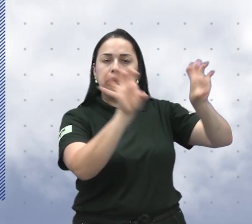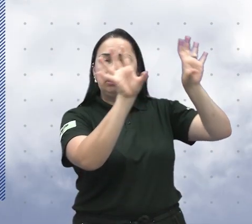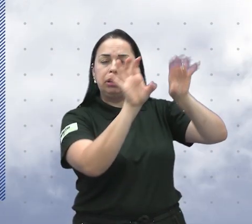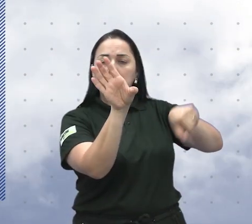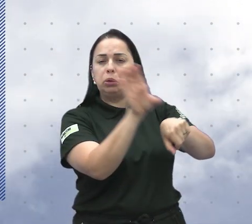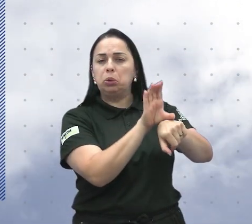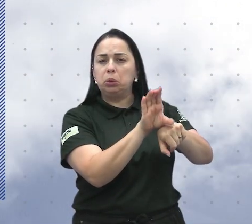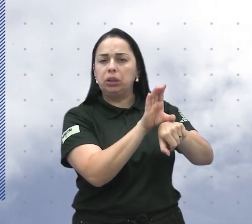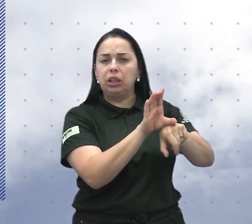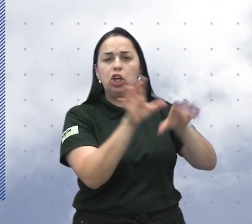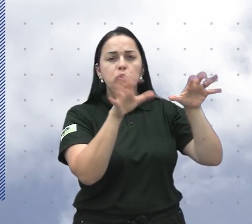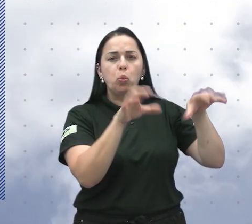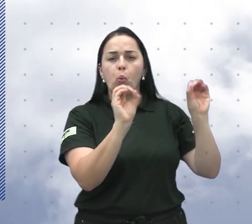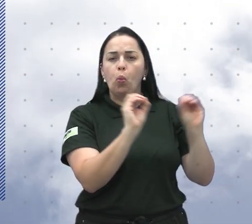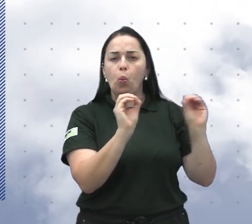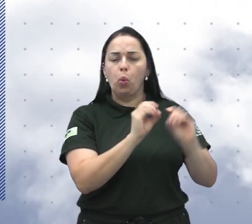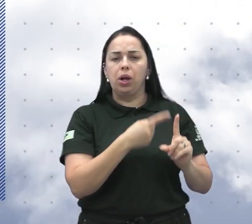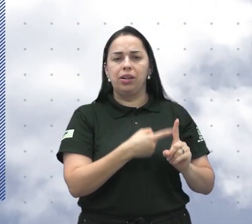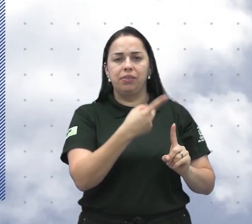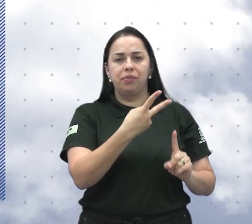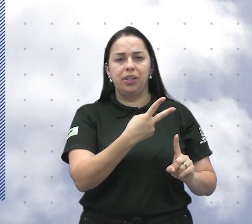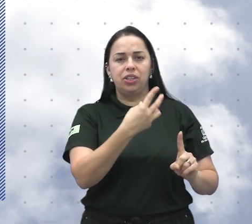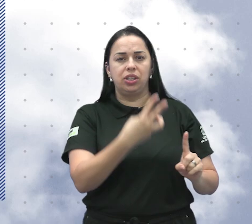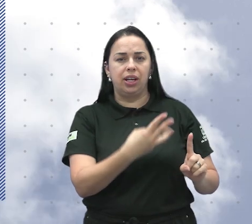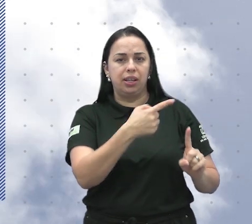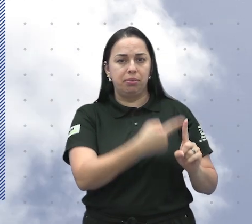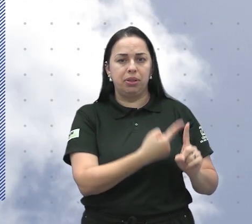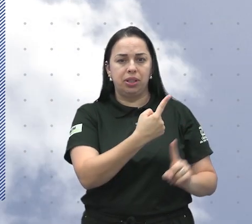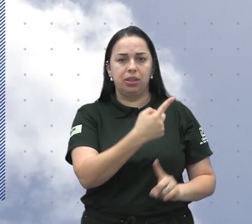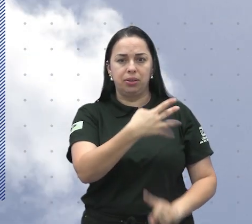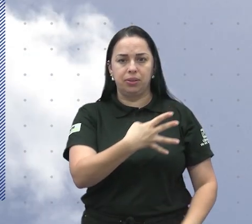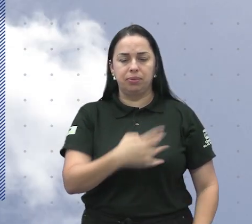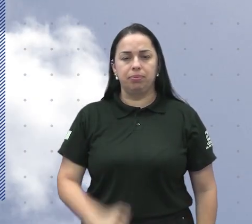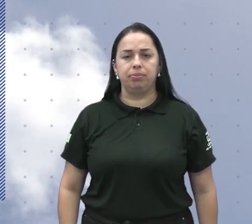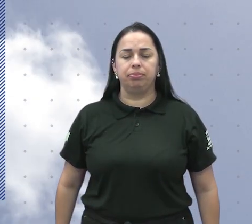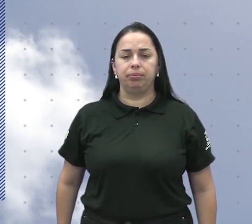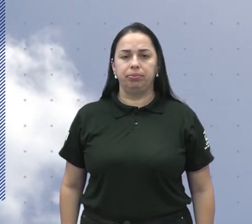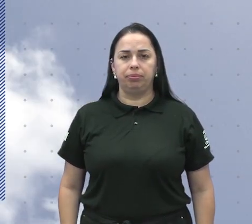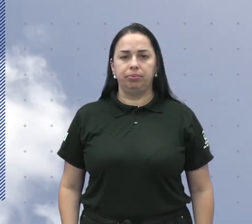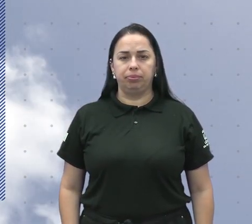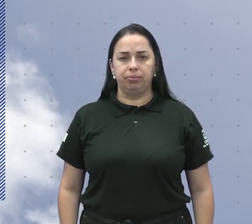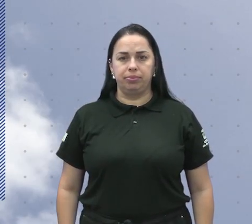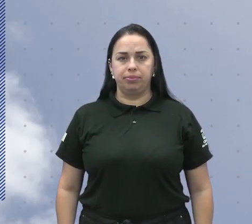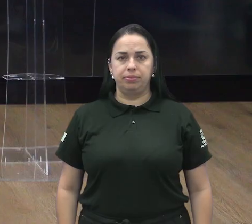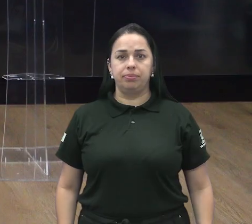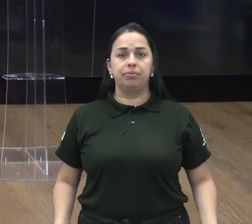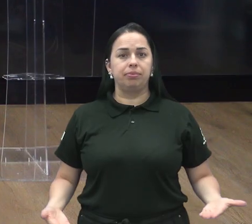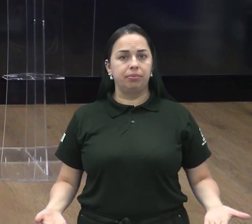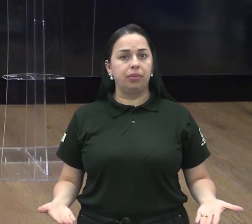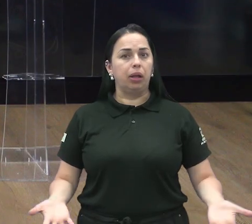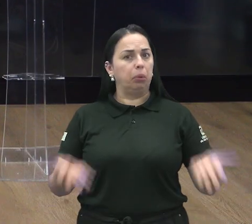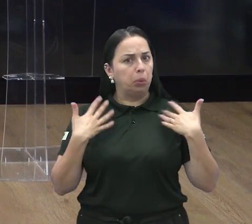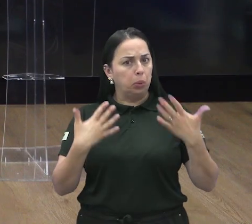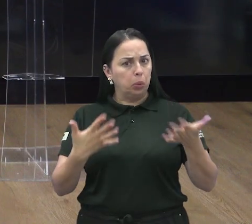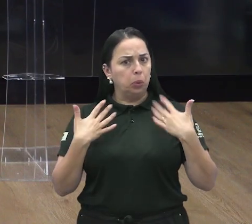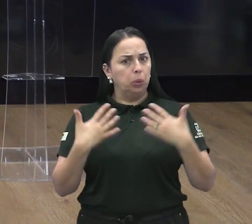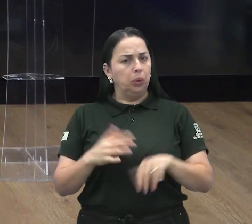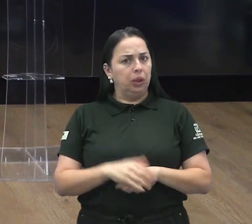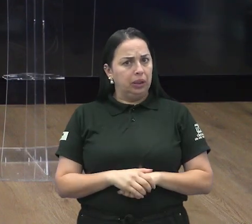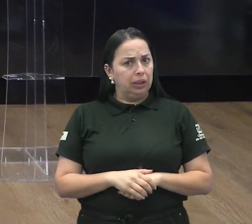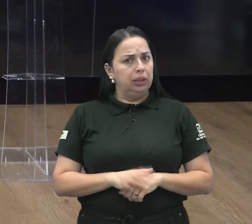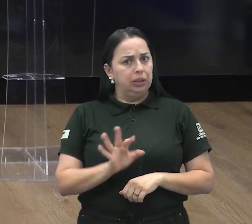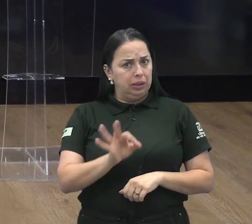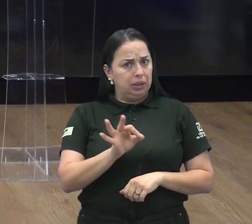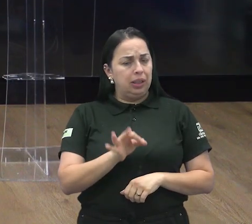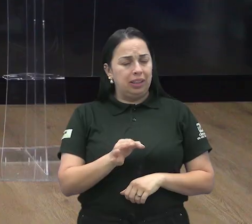sem probabilidade de chuva. Máxima de 23 graus e mínima de 14. E esse calor que anda